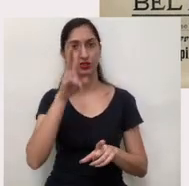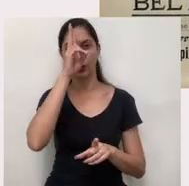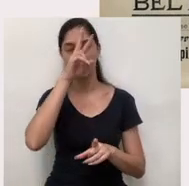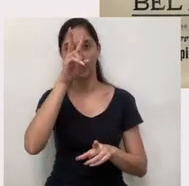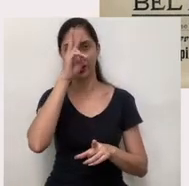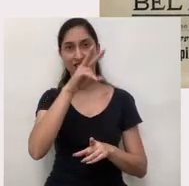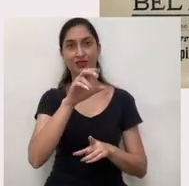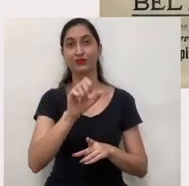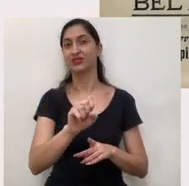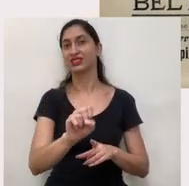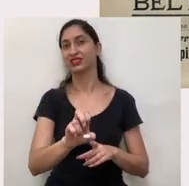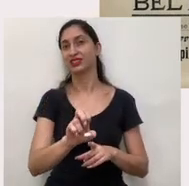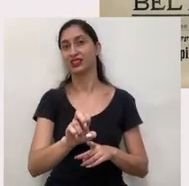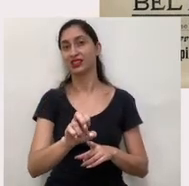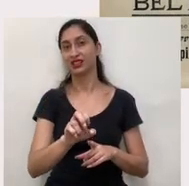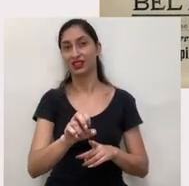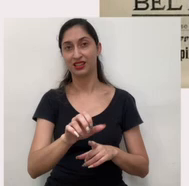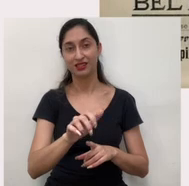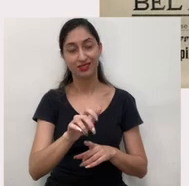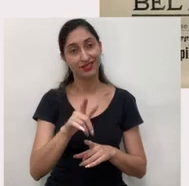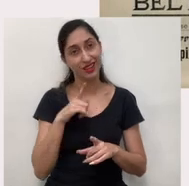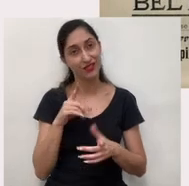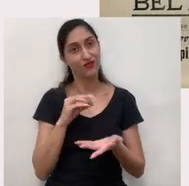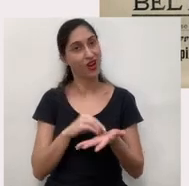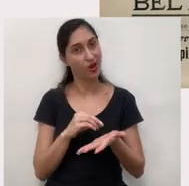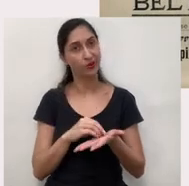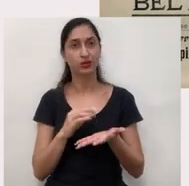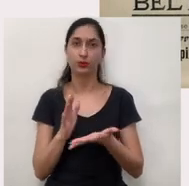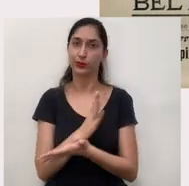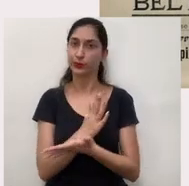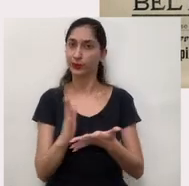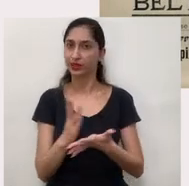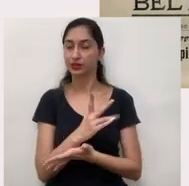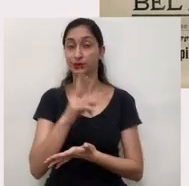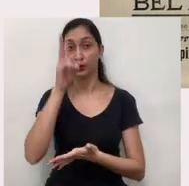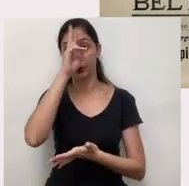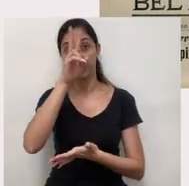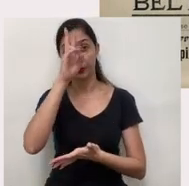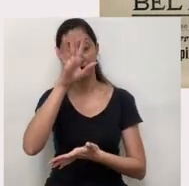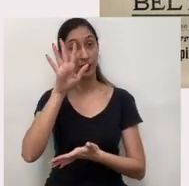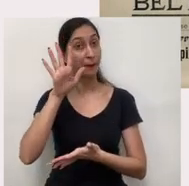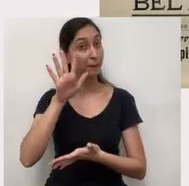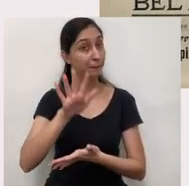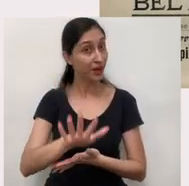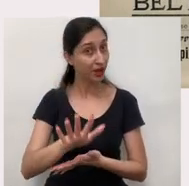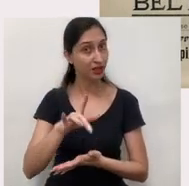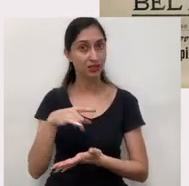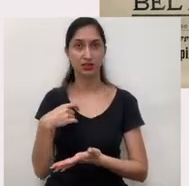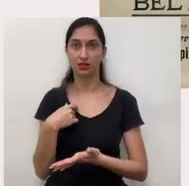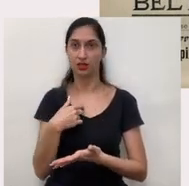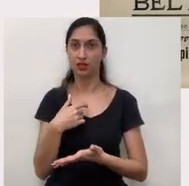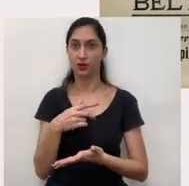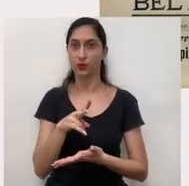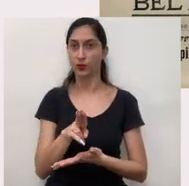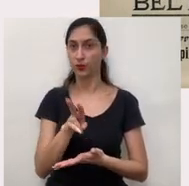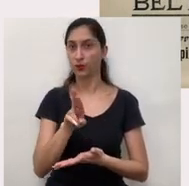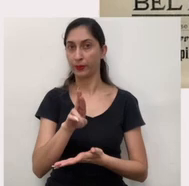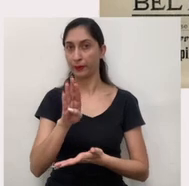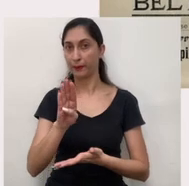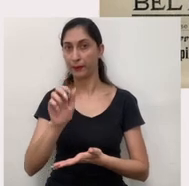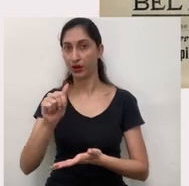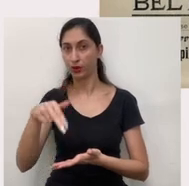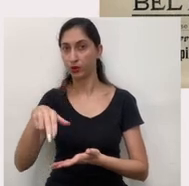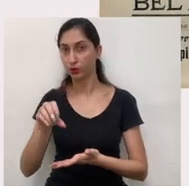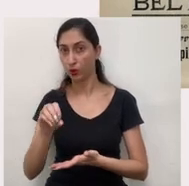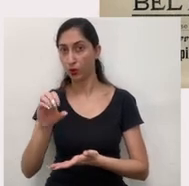Horizonte cheia de lacunas, mas eu trouxe de novo o Urbano Ornamento, não foi para voltar a falar dele, mas sim para dizer